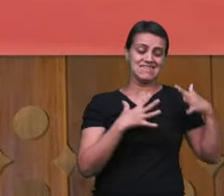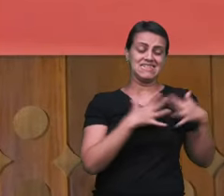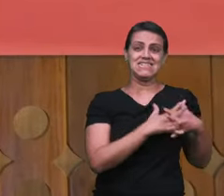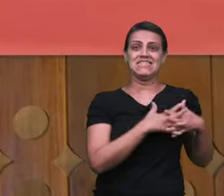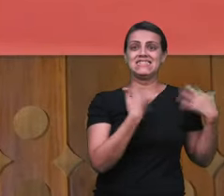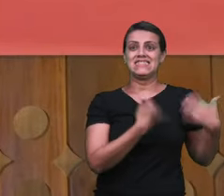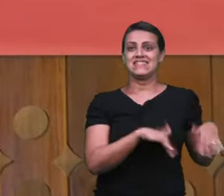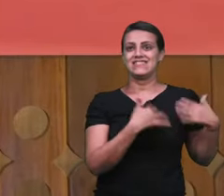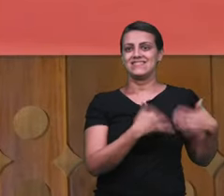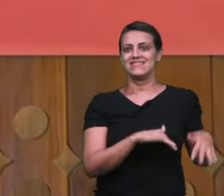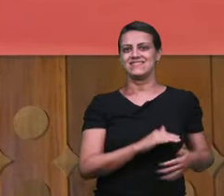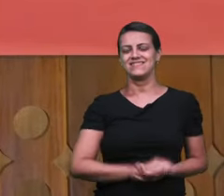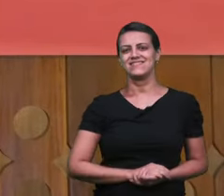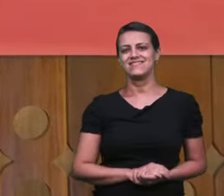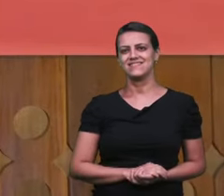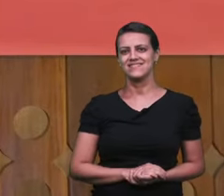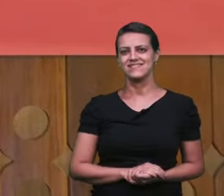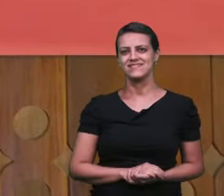muito bem,